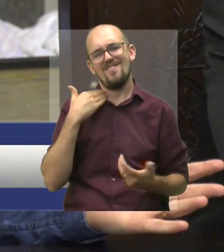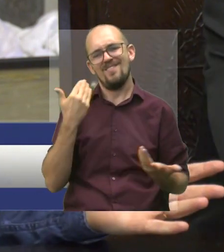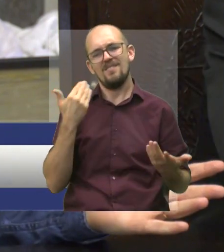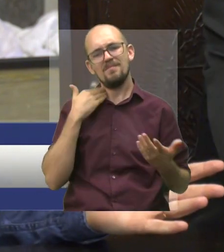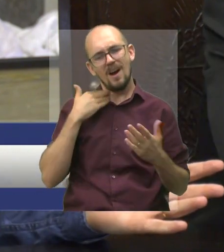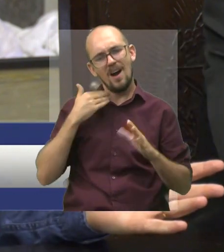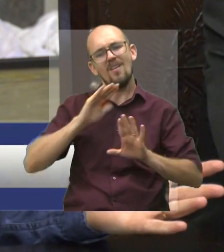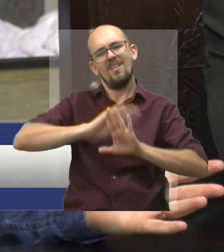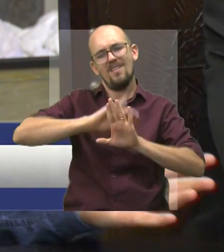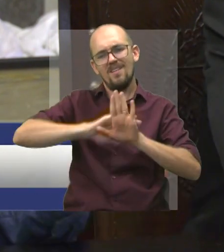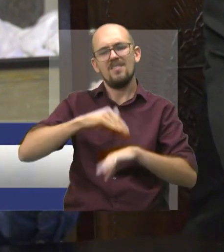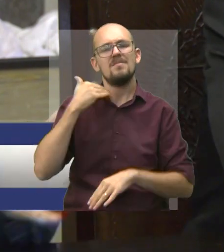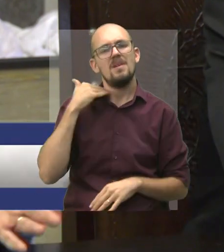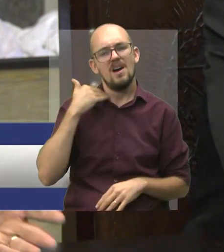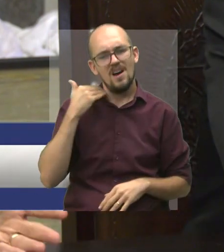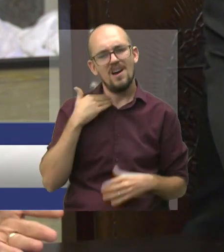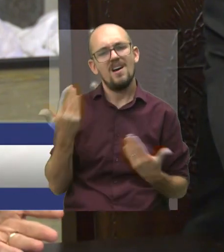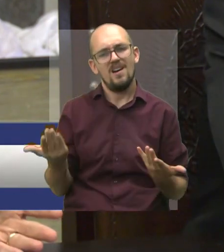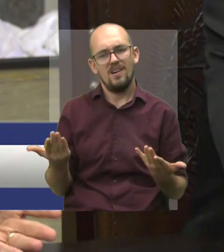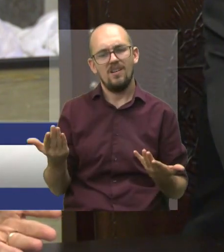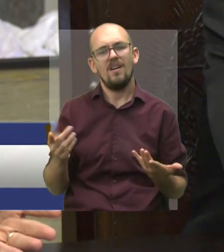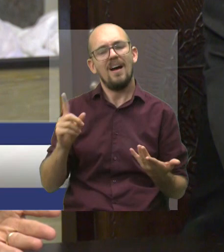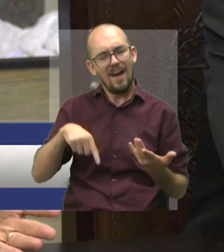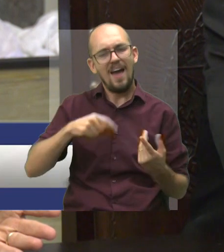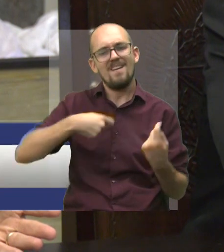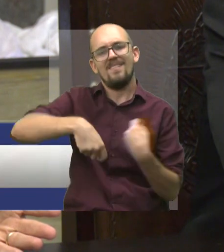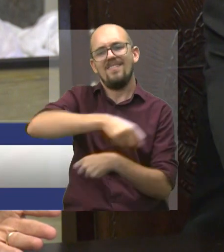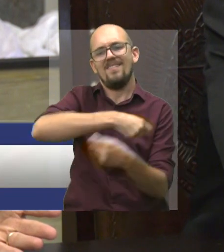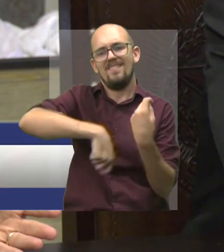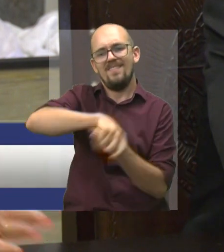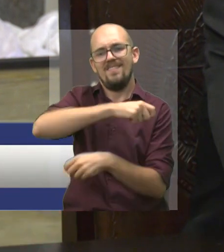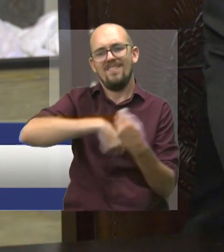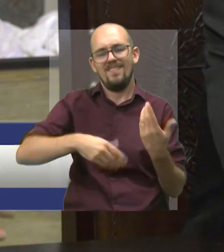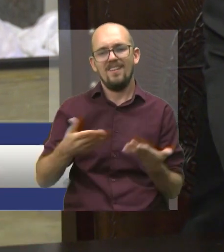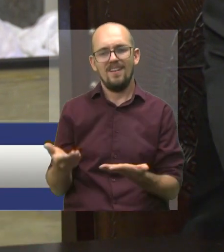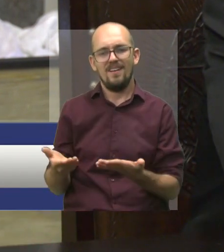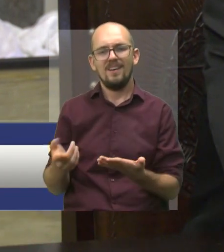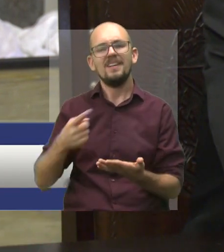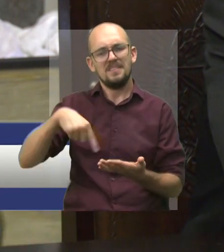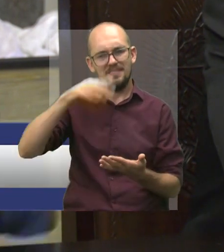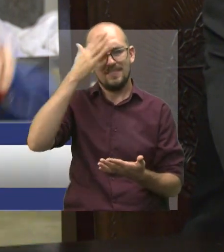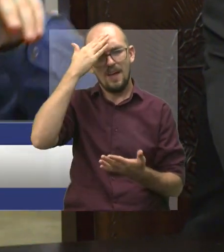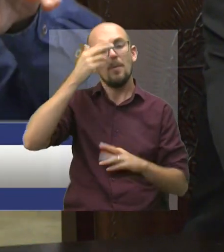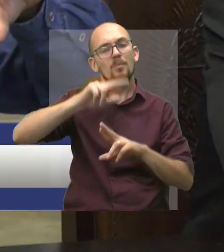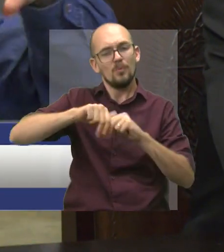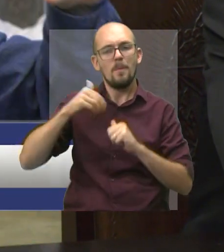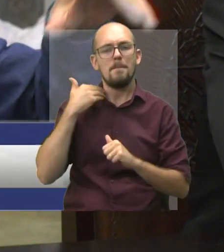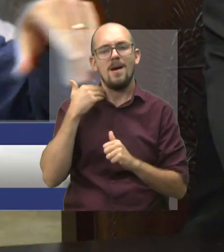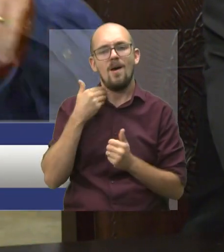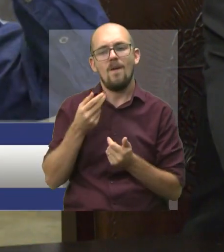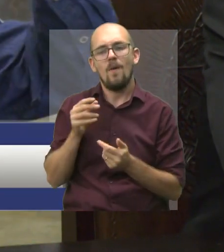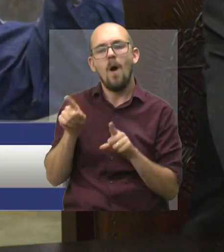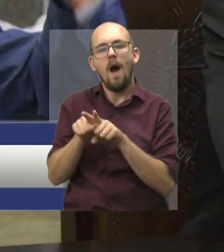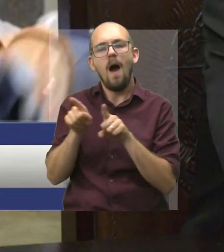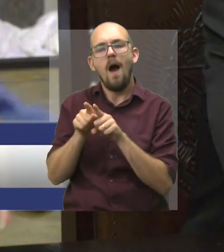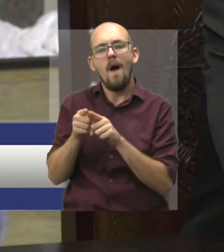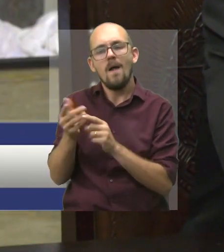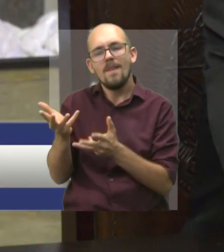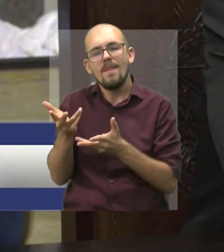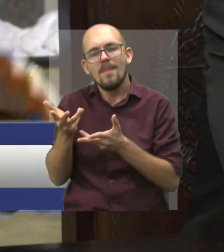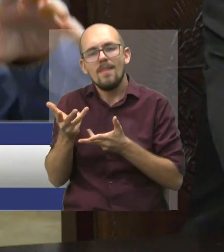evidente. É o mercado financeiro. E vocês sabem quem está na lista, ou quem